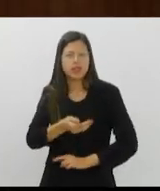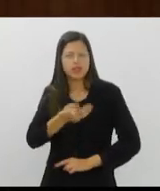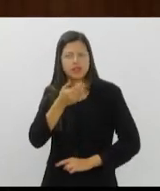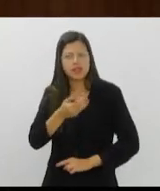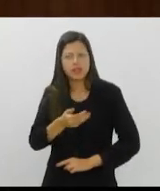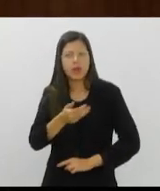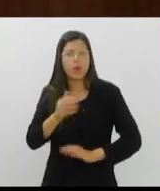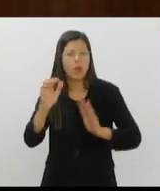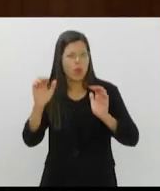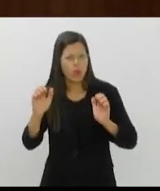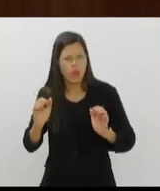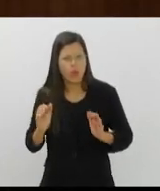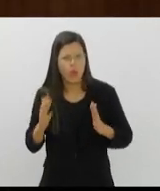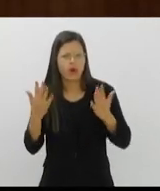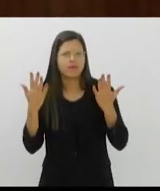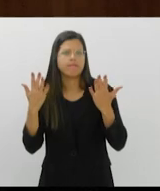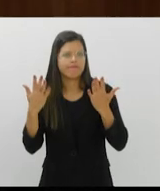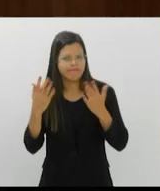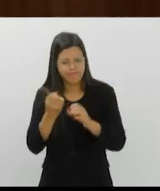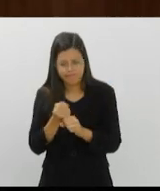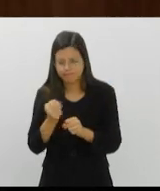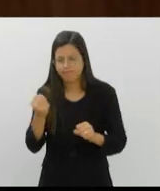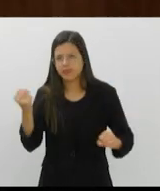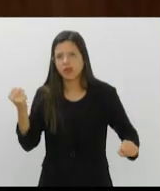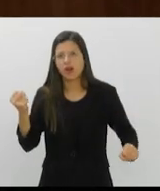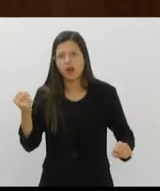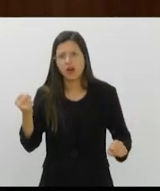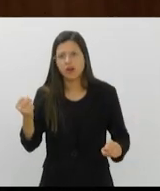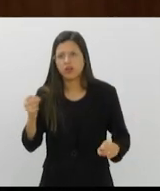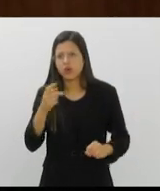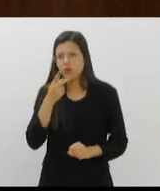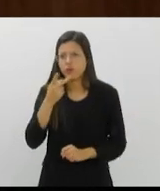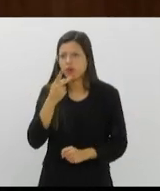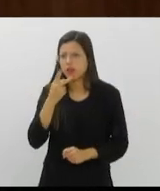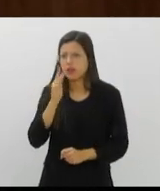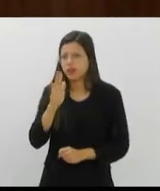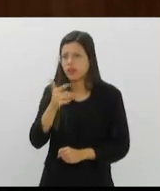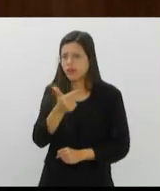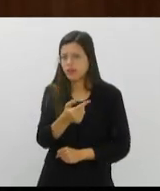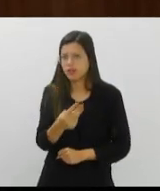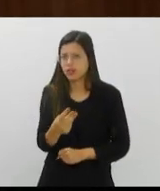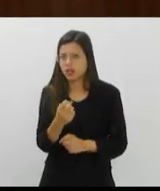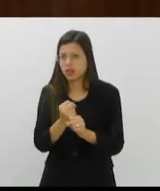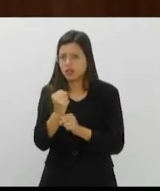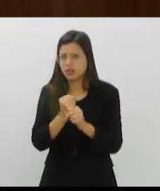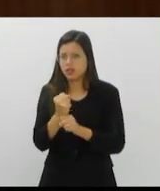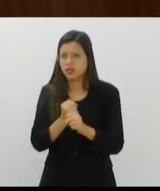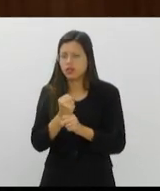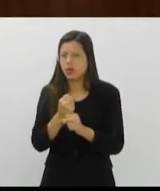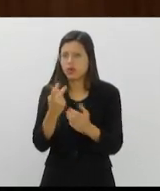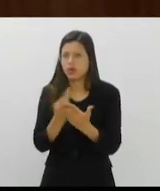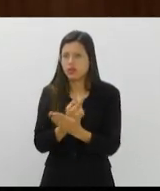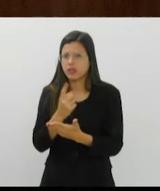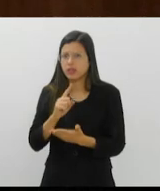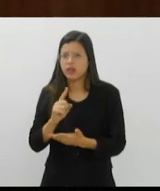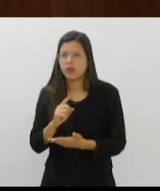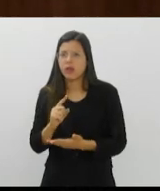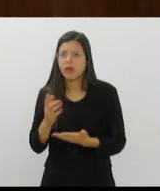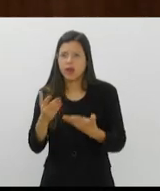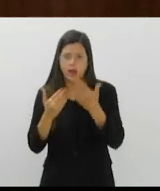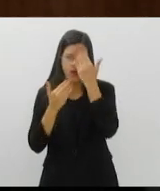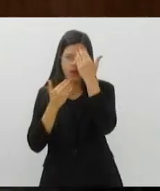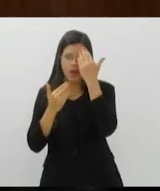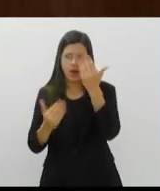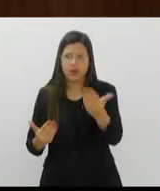grande evento que, como eu disse, já há 23 anos não se realiza. Quero agradecer muito a